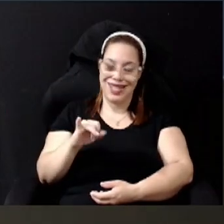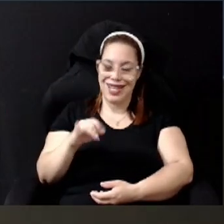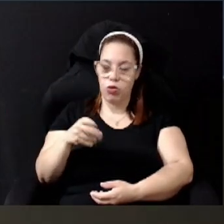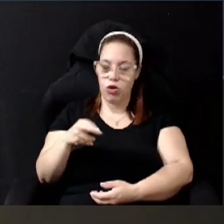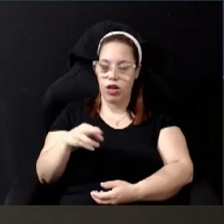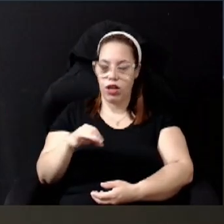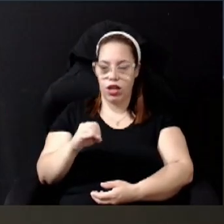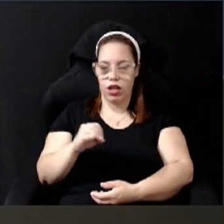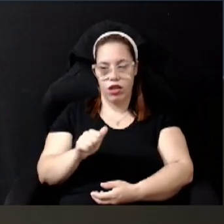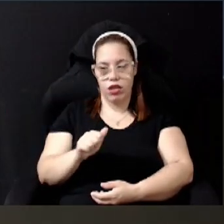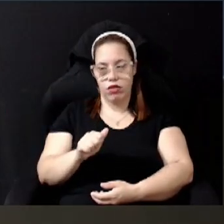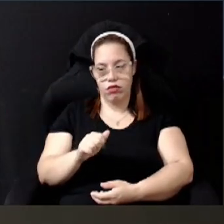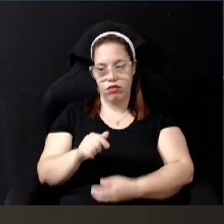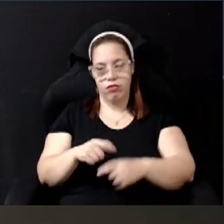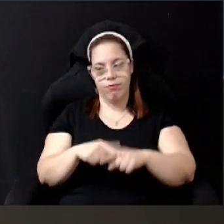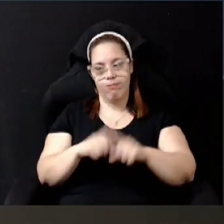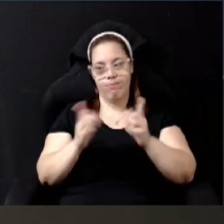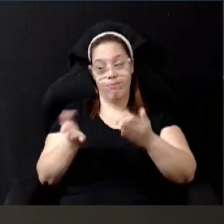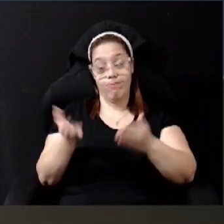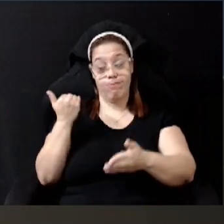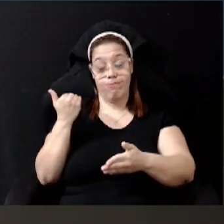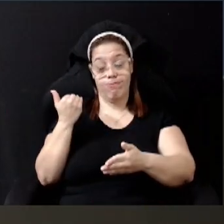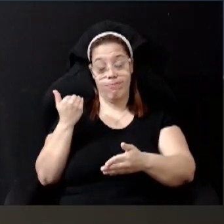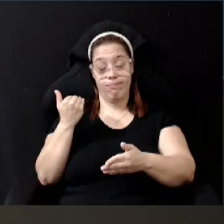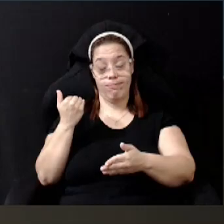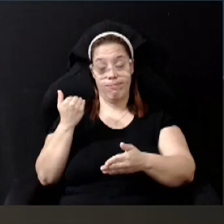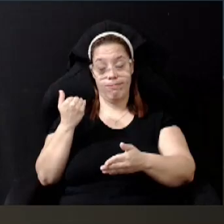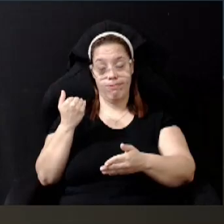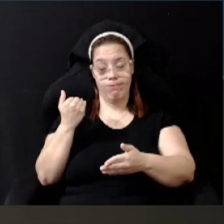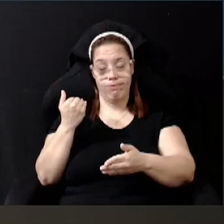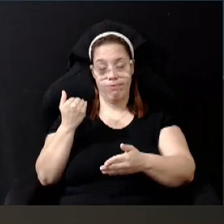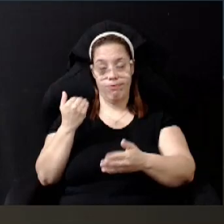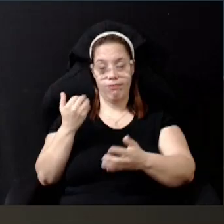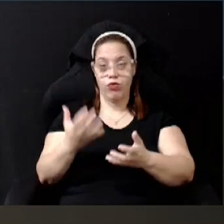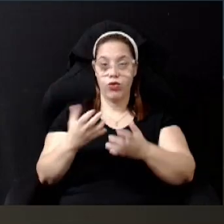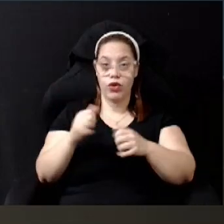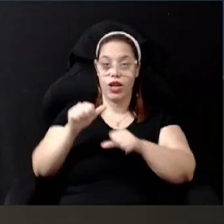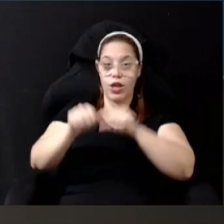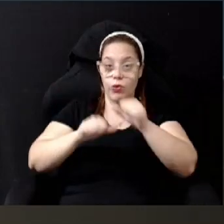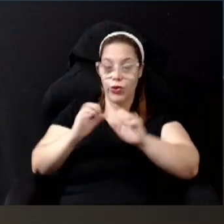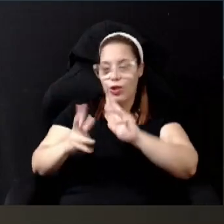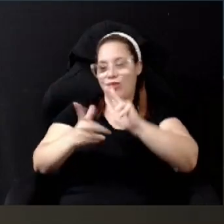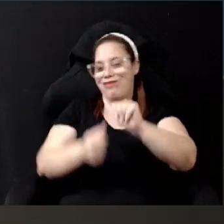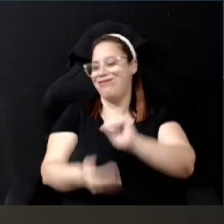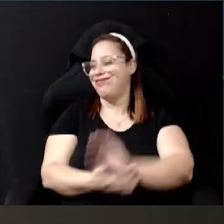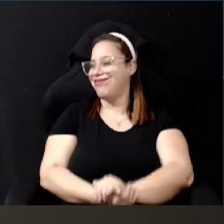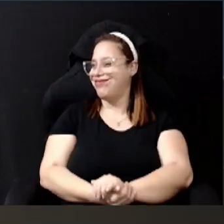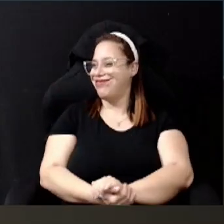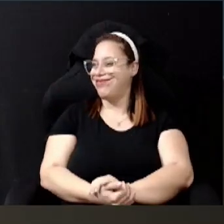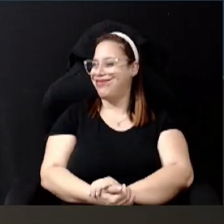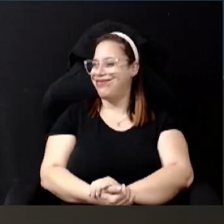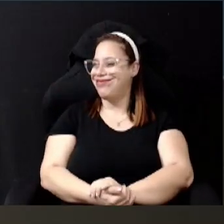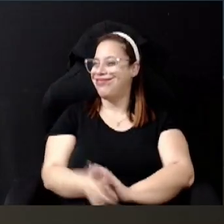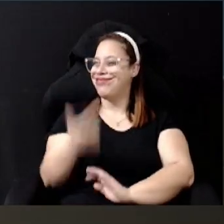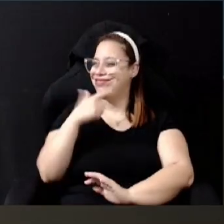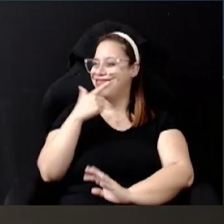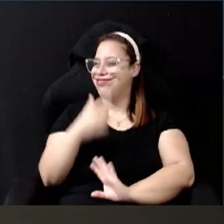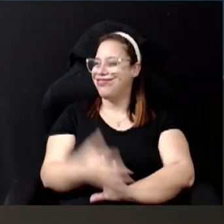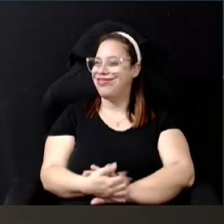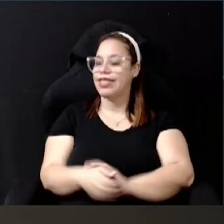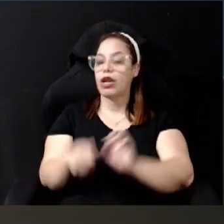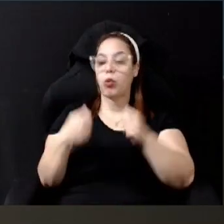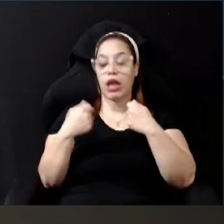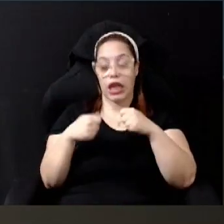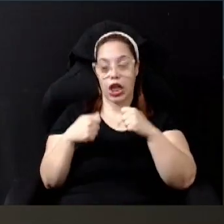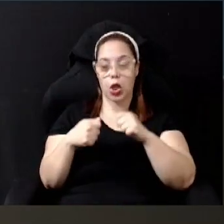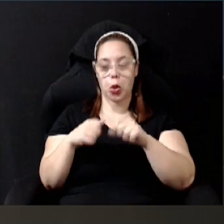Mas antes disso, eu quero mudar o mundo. Eu preciso mudar o